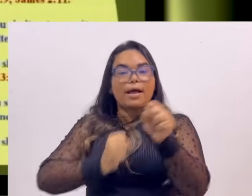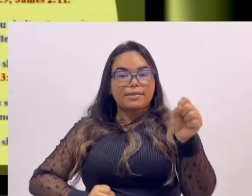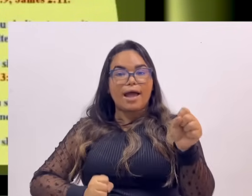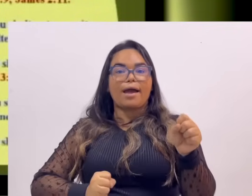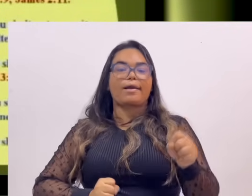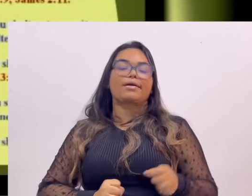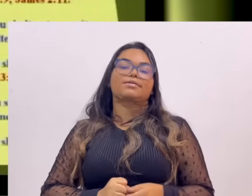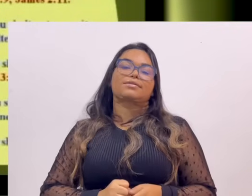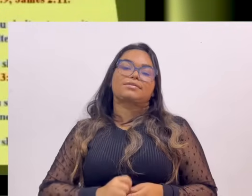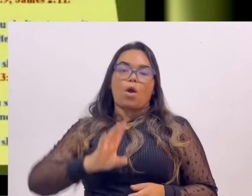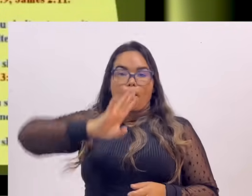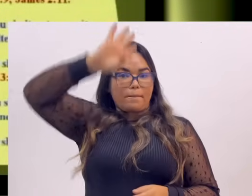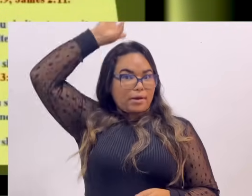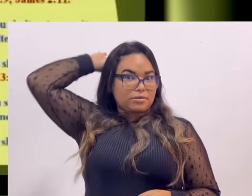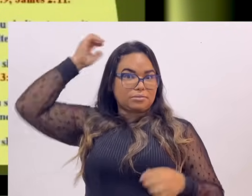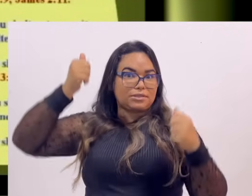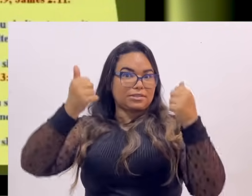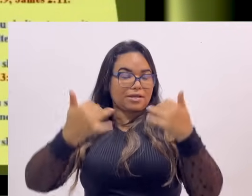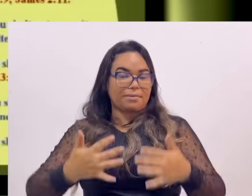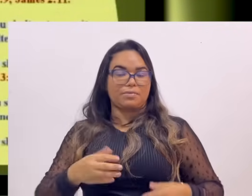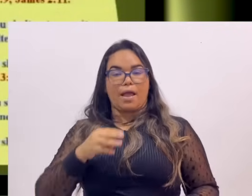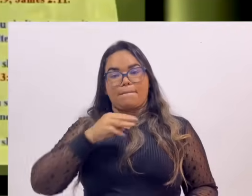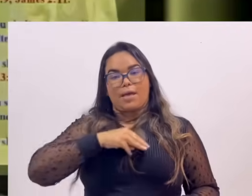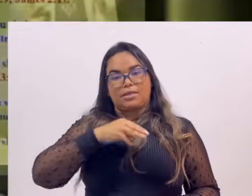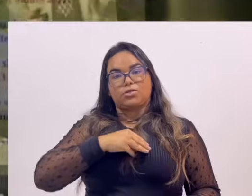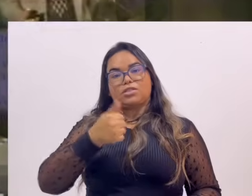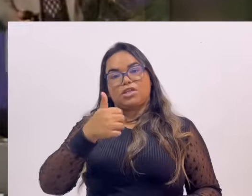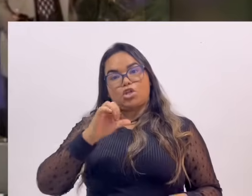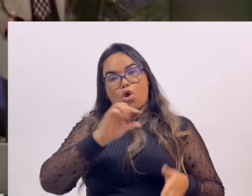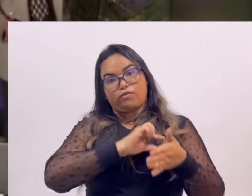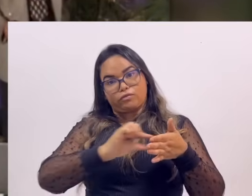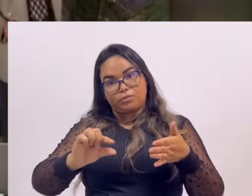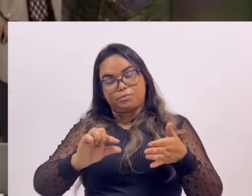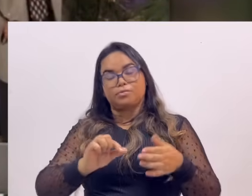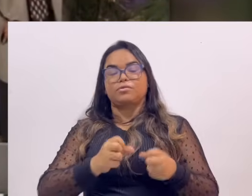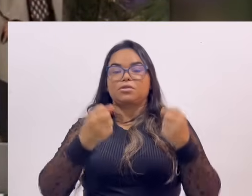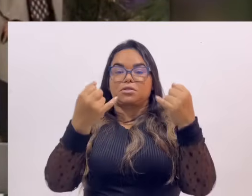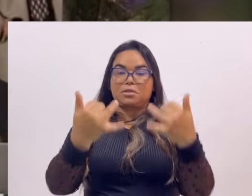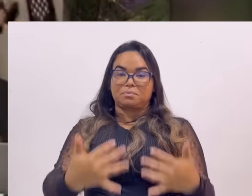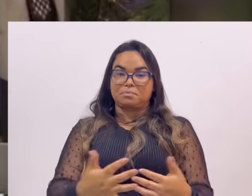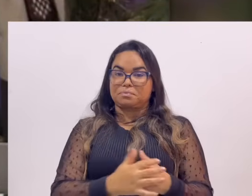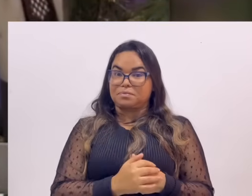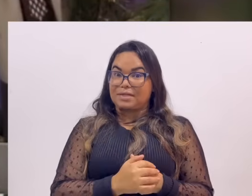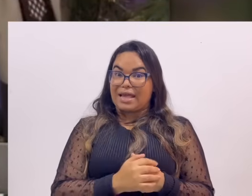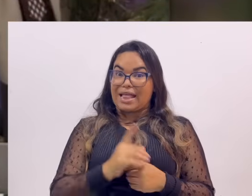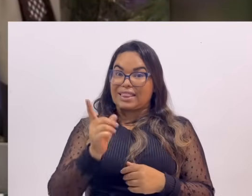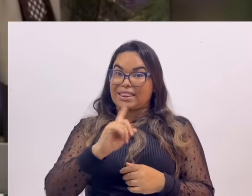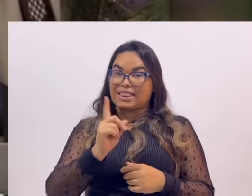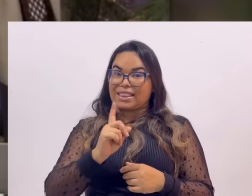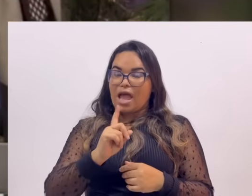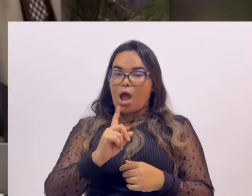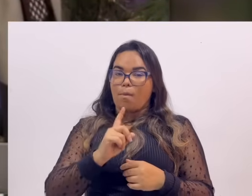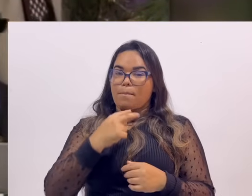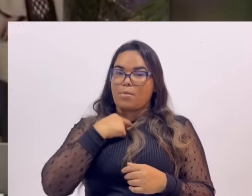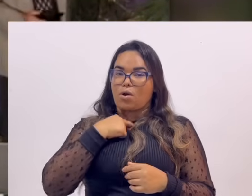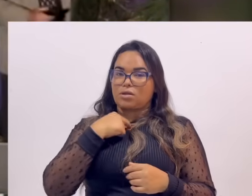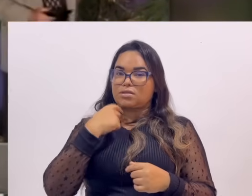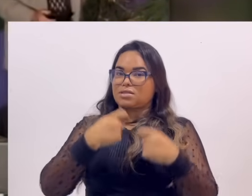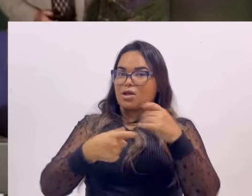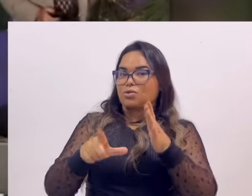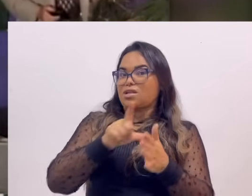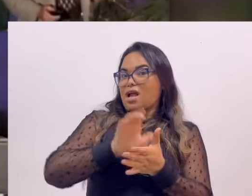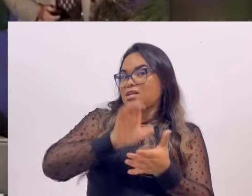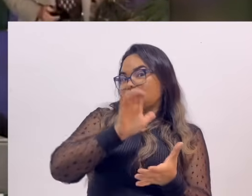Não cometerás adultério. Mateus 19, 18, Não fornicarás. Não dirás falso testemunho.